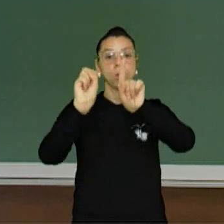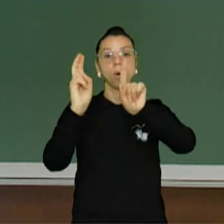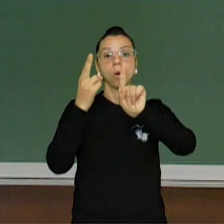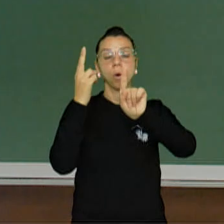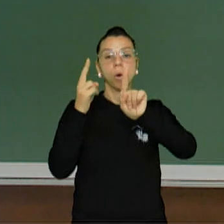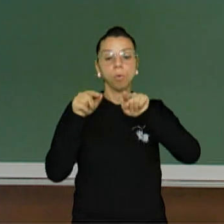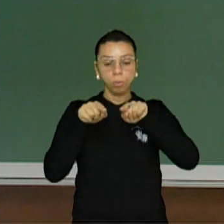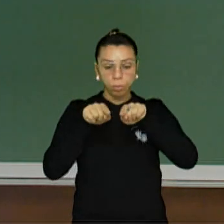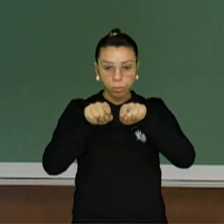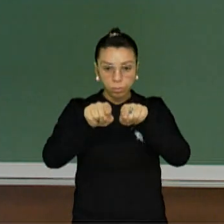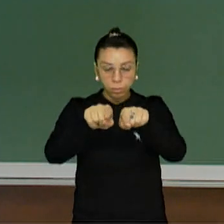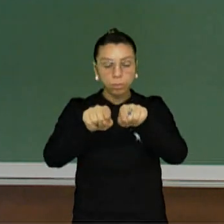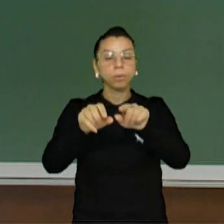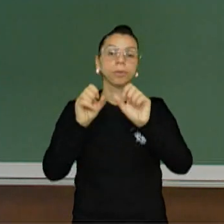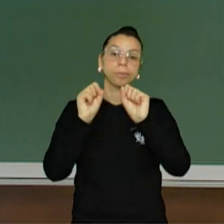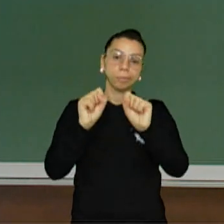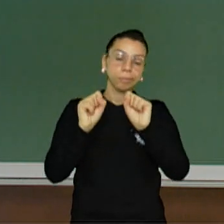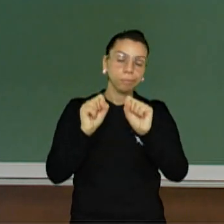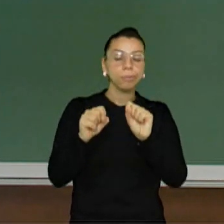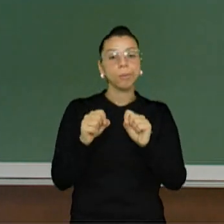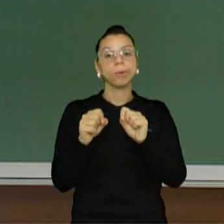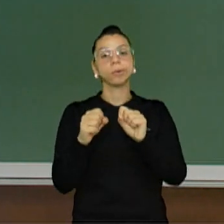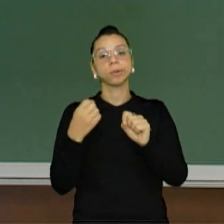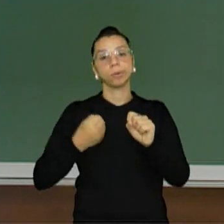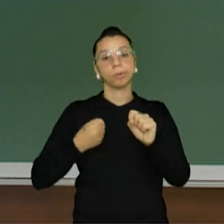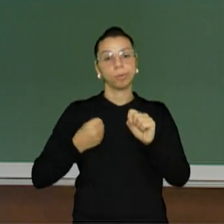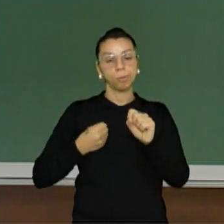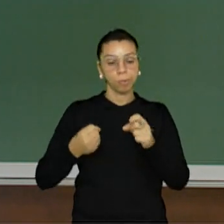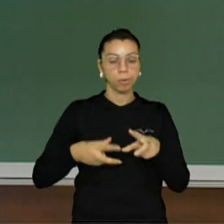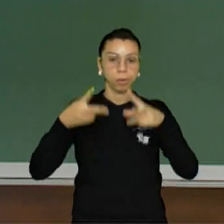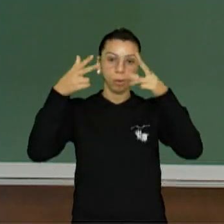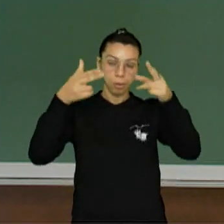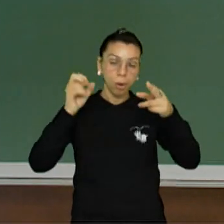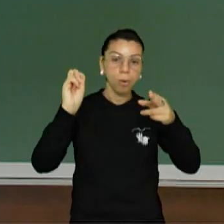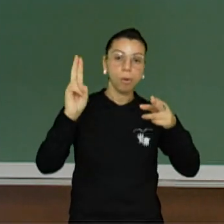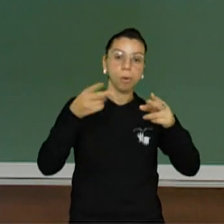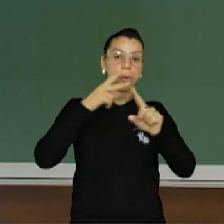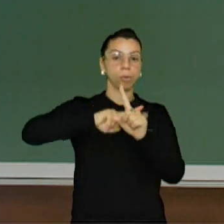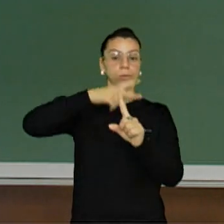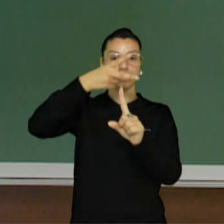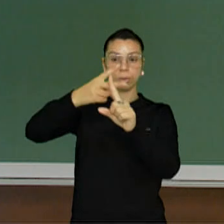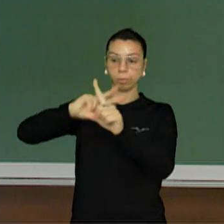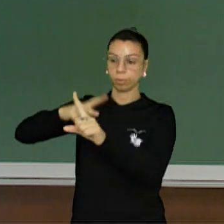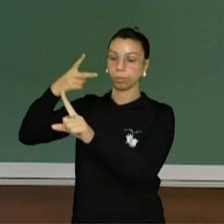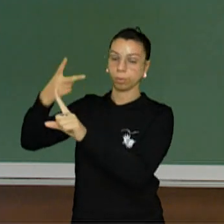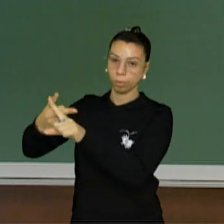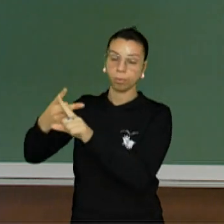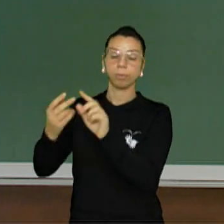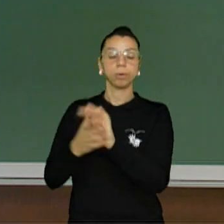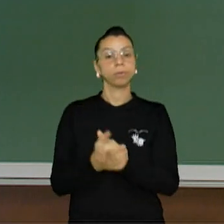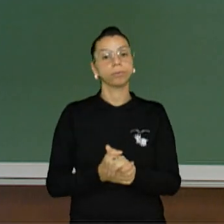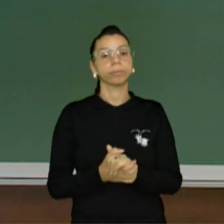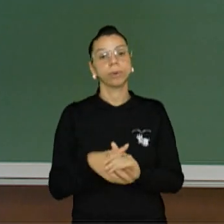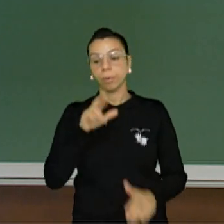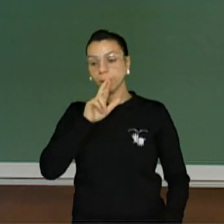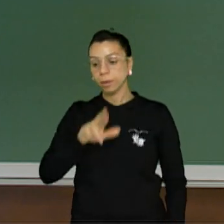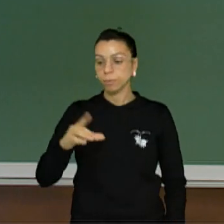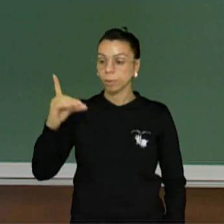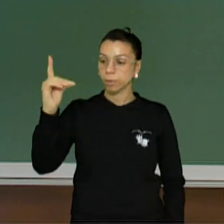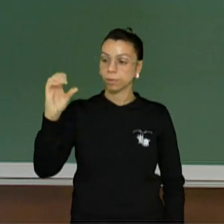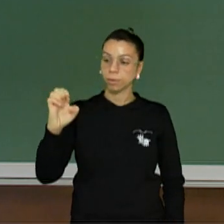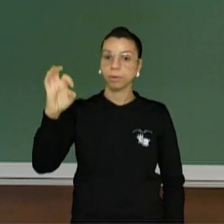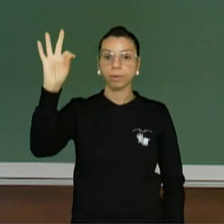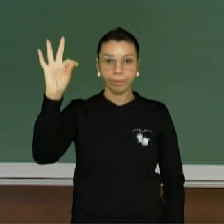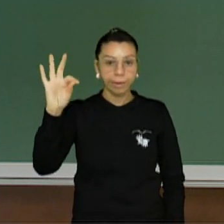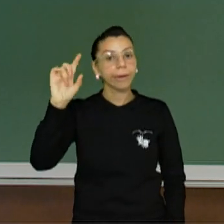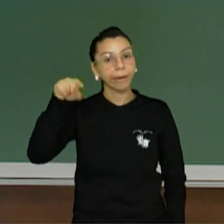colunas, sendo valores iguais ou proporcionais, o determinante é nulo.